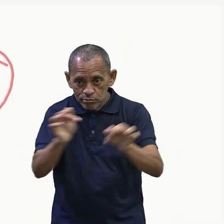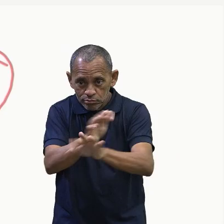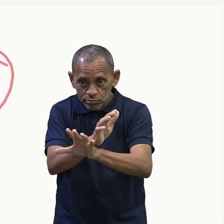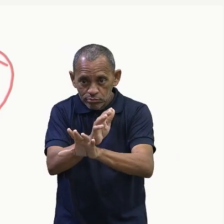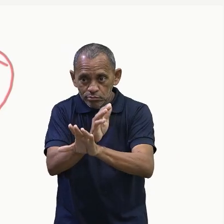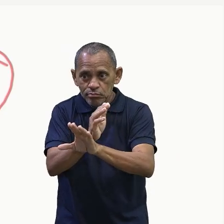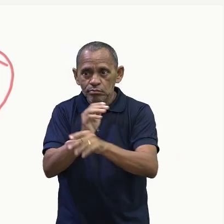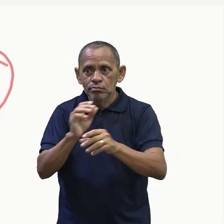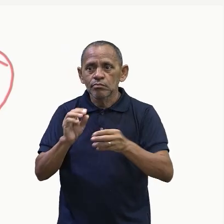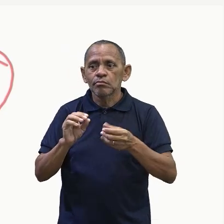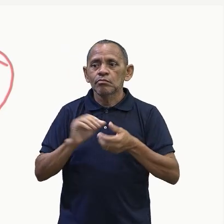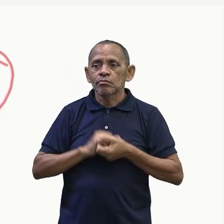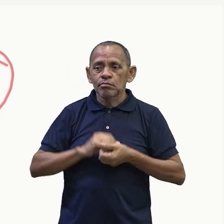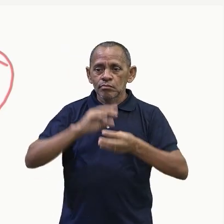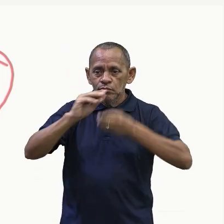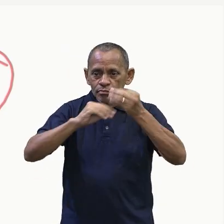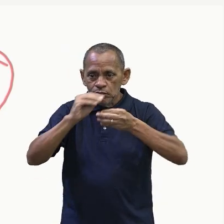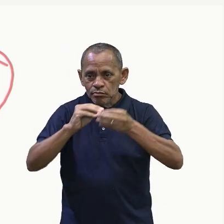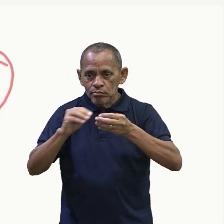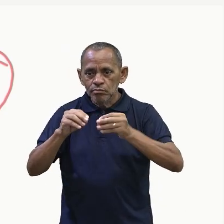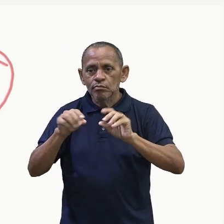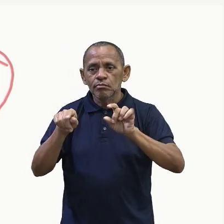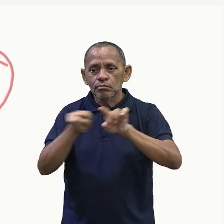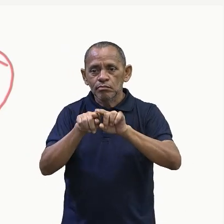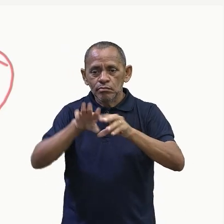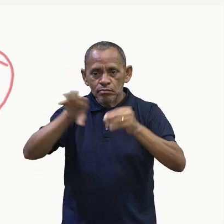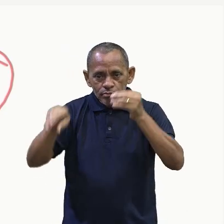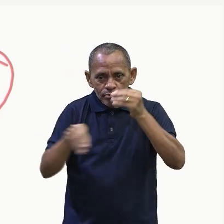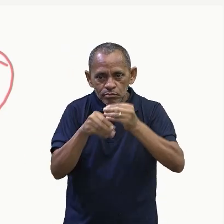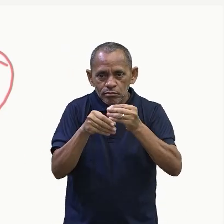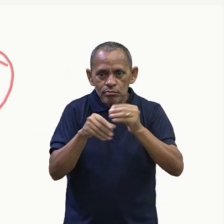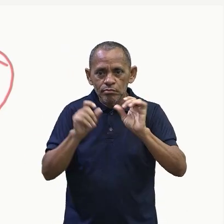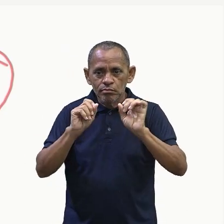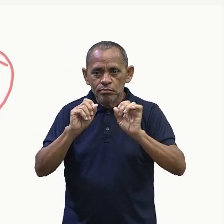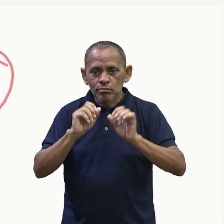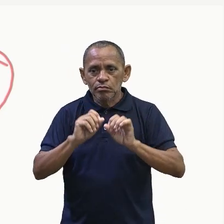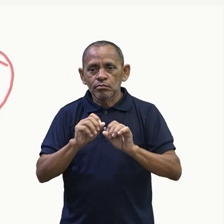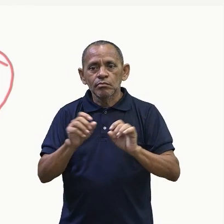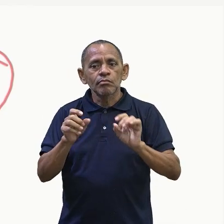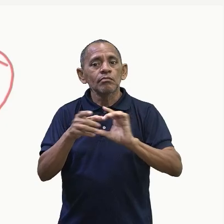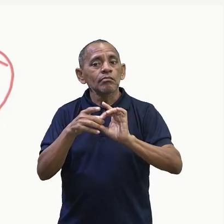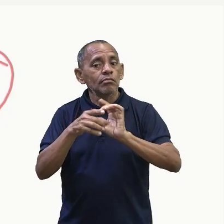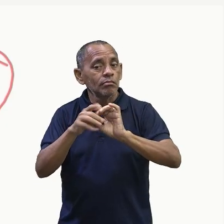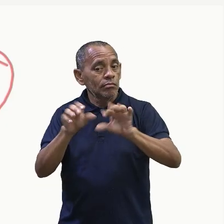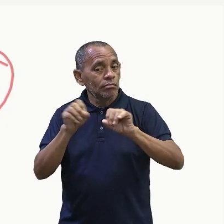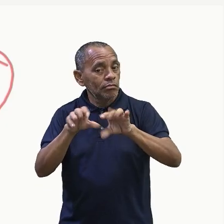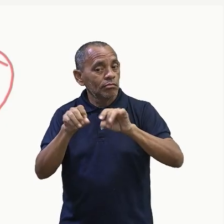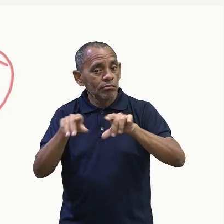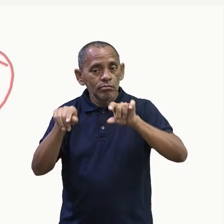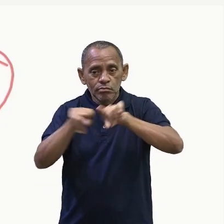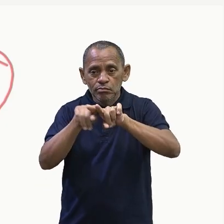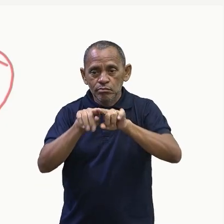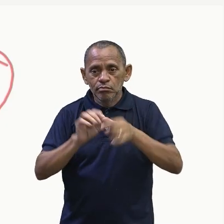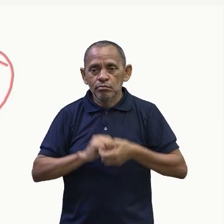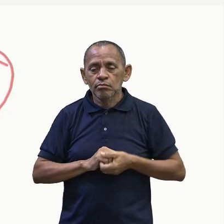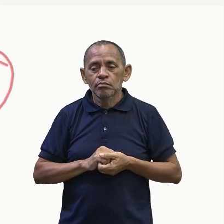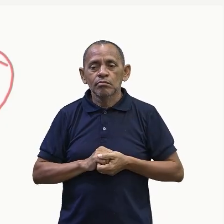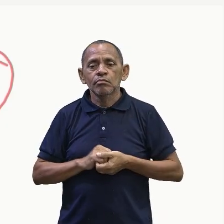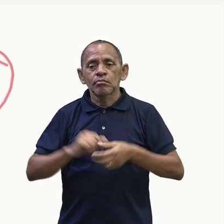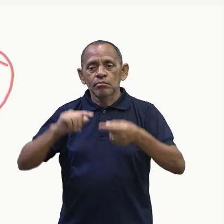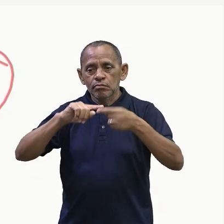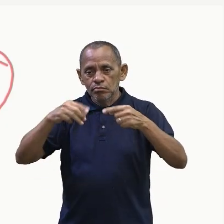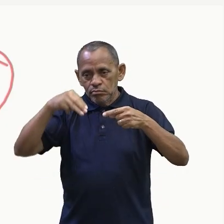então, é liberada para o meio externo. O polipeptídeo é liberado do ribossomo e do RNA mensageiro. Então,